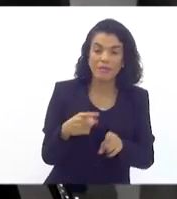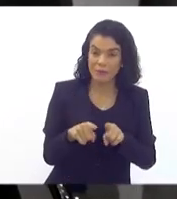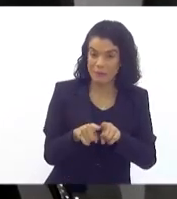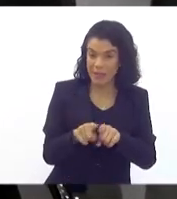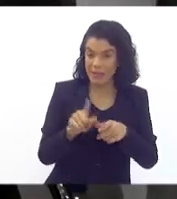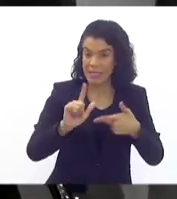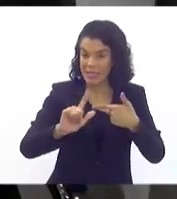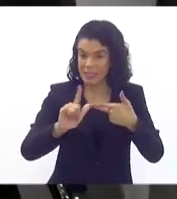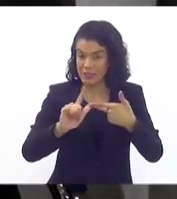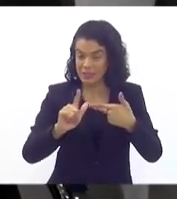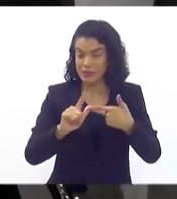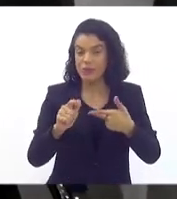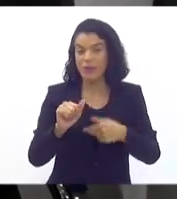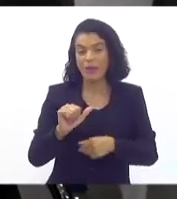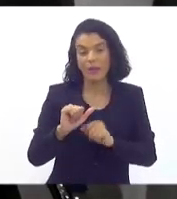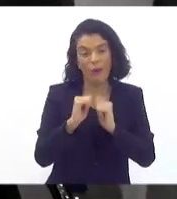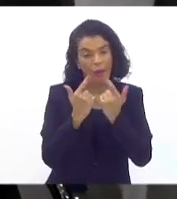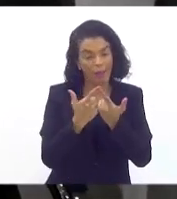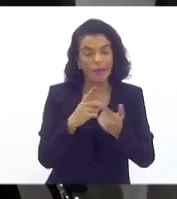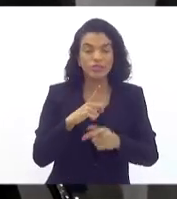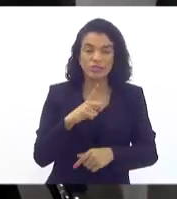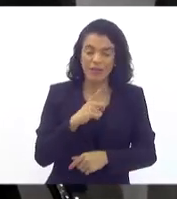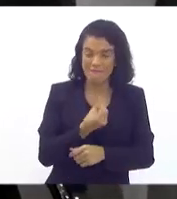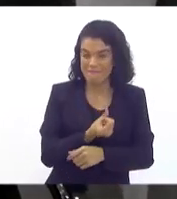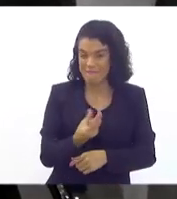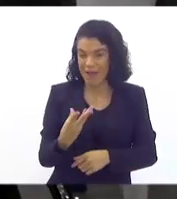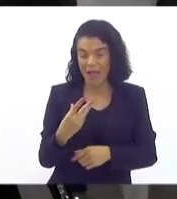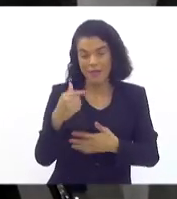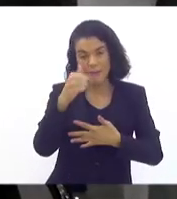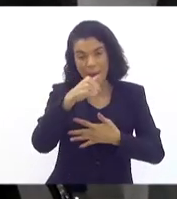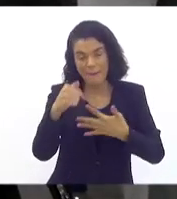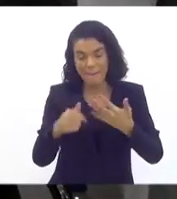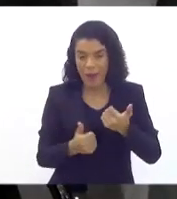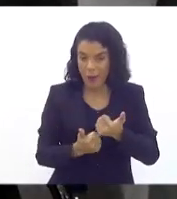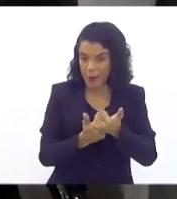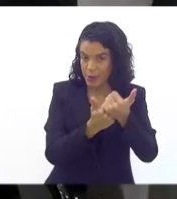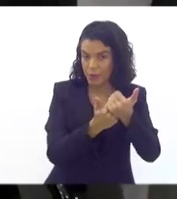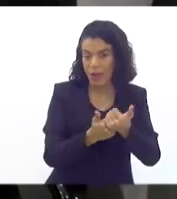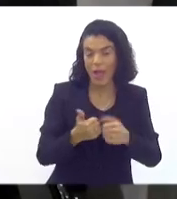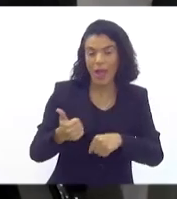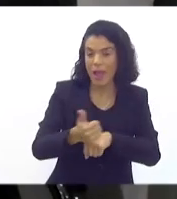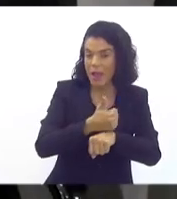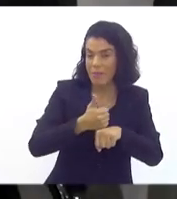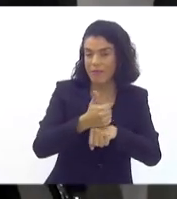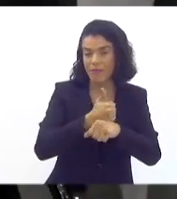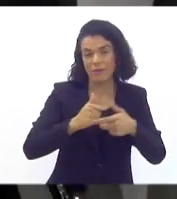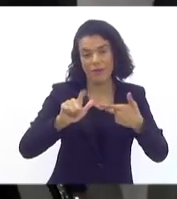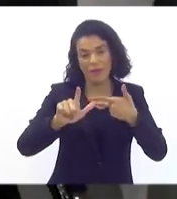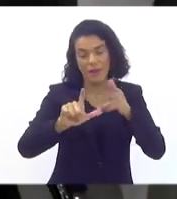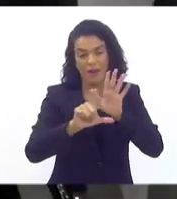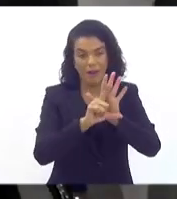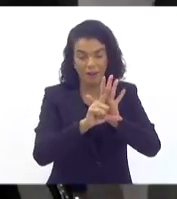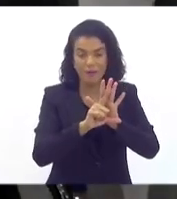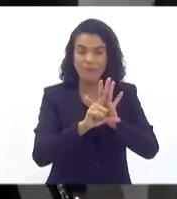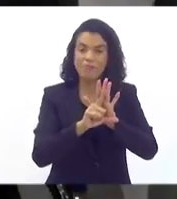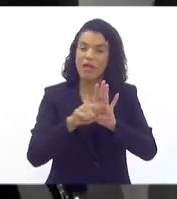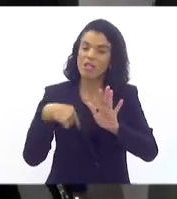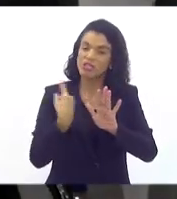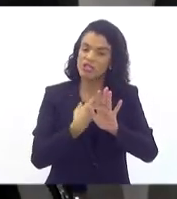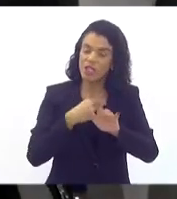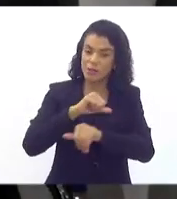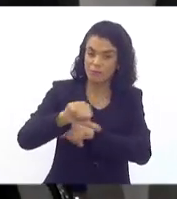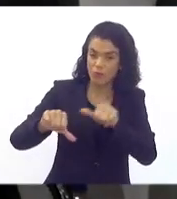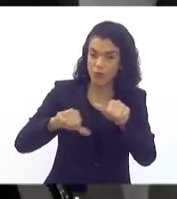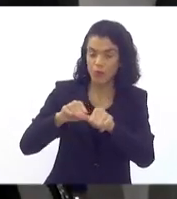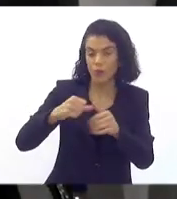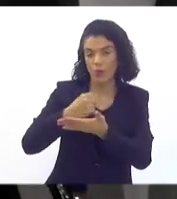legislação também então acho que alérgica tem muita contribuir no sentido de fazer ao aperfeiçoamento dessa legislação para que a gente possa atualizar